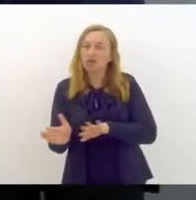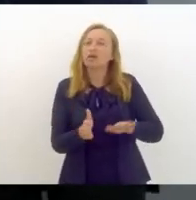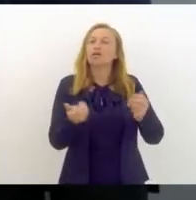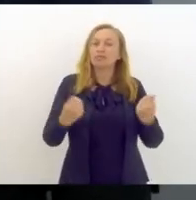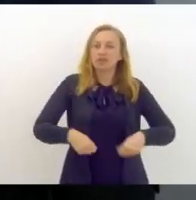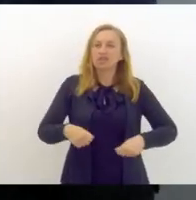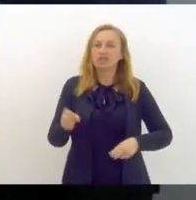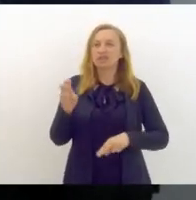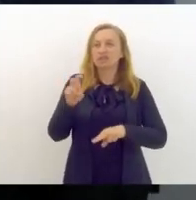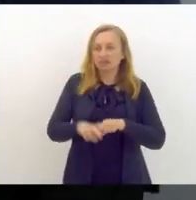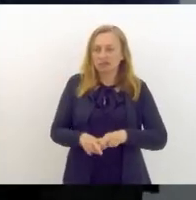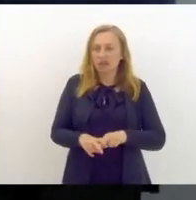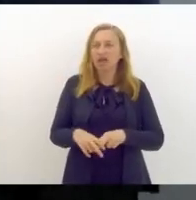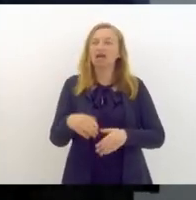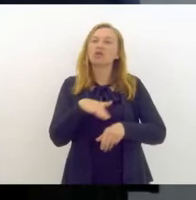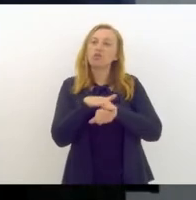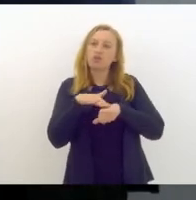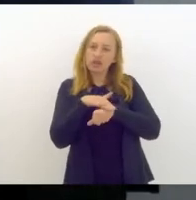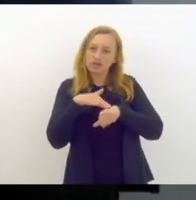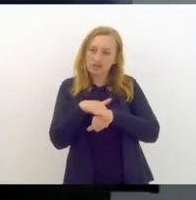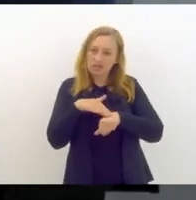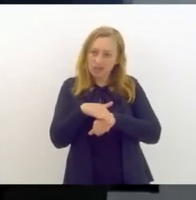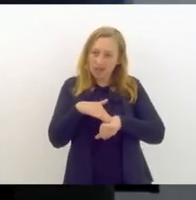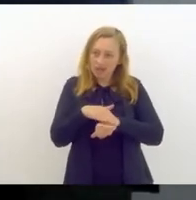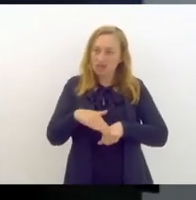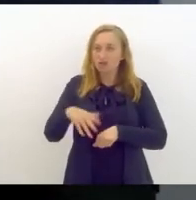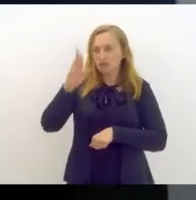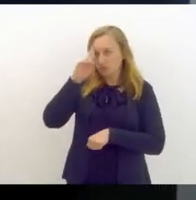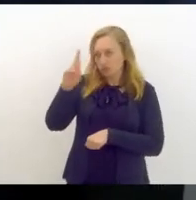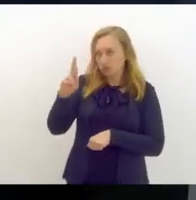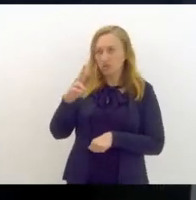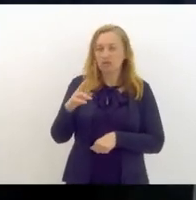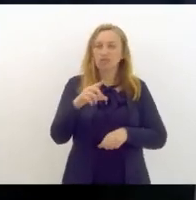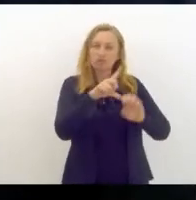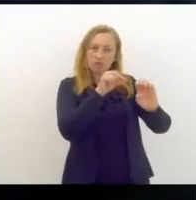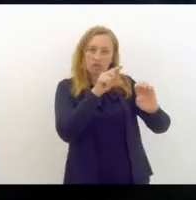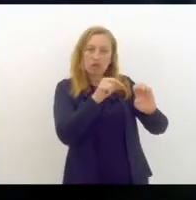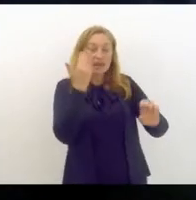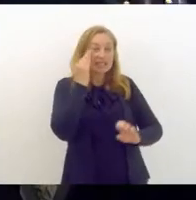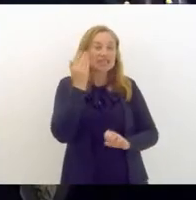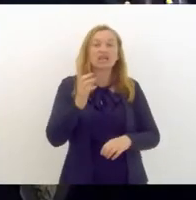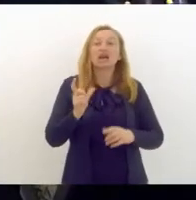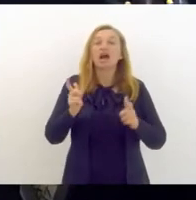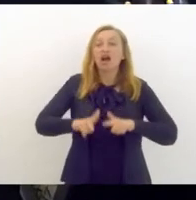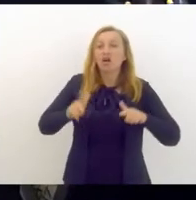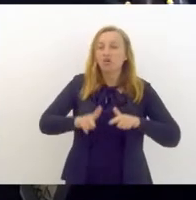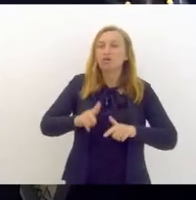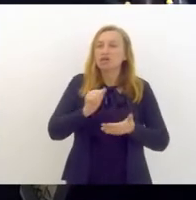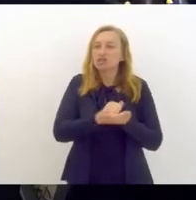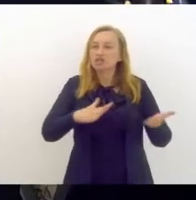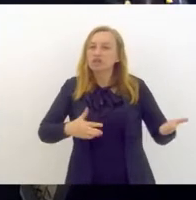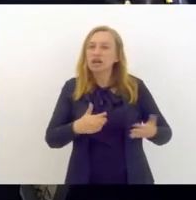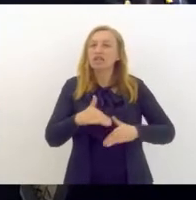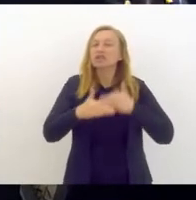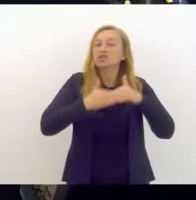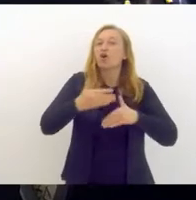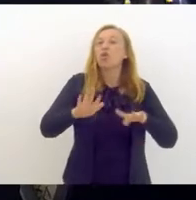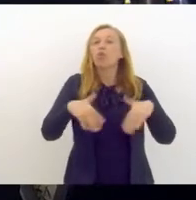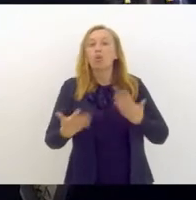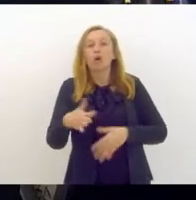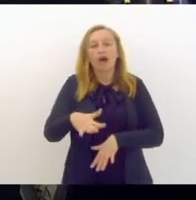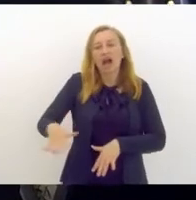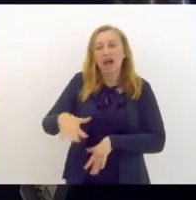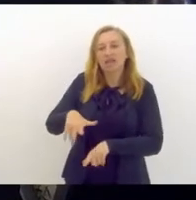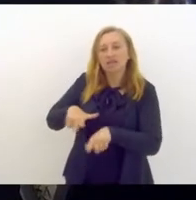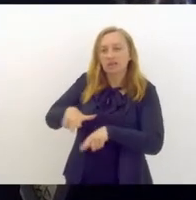sentar com o proprietário, sentar com o empreendedor e entender aonde ele quer desenvolver a atividade, qual que é a área que ele quer